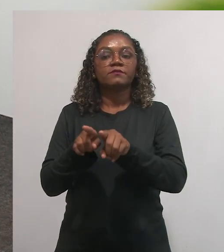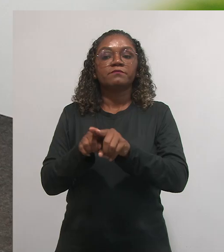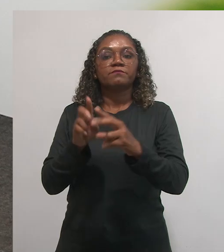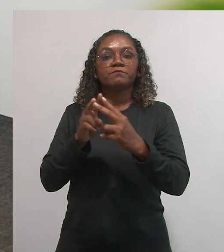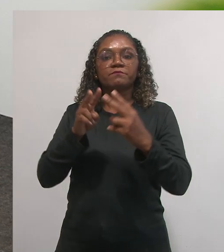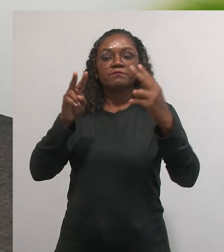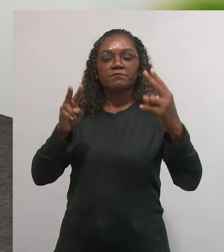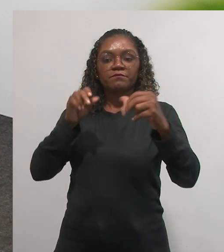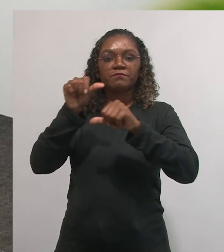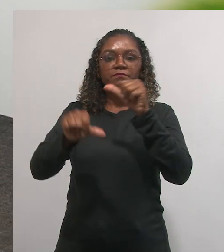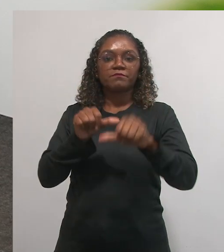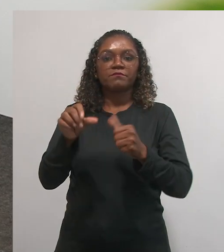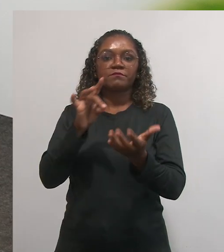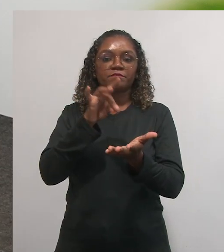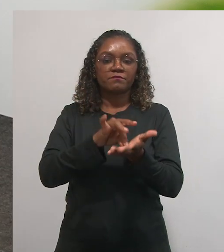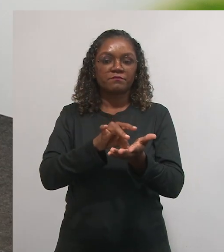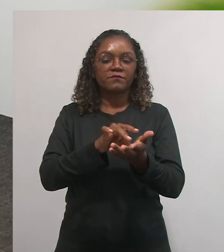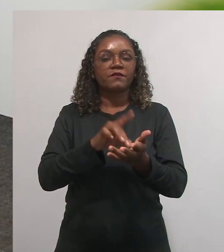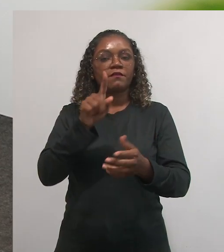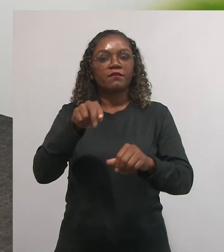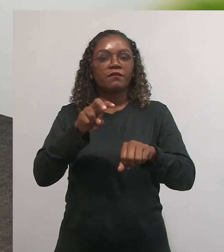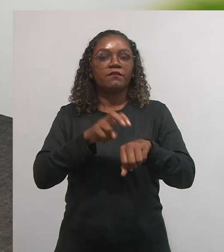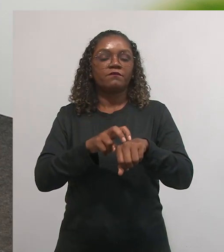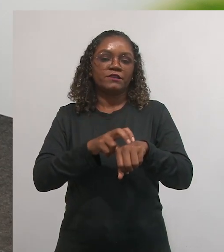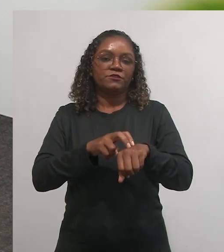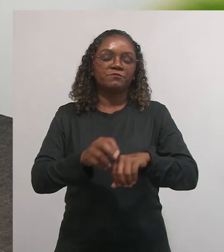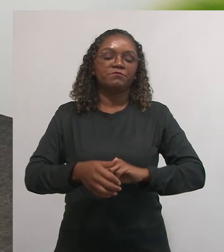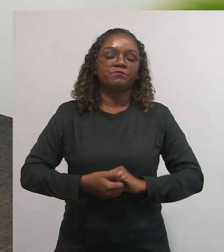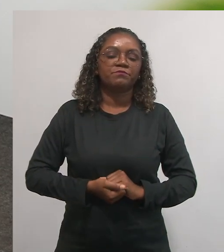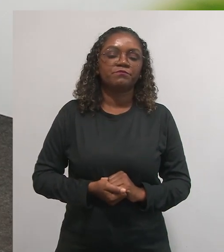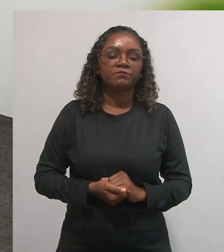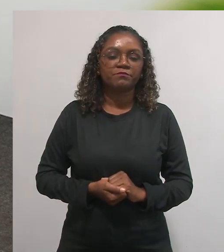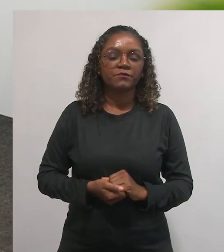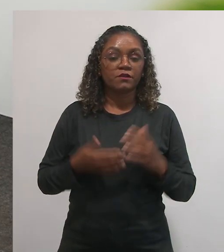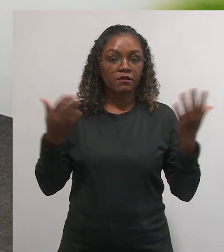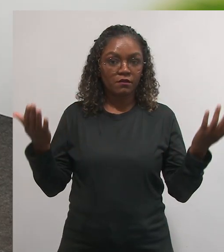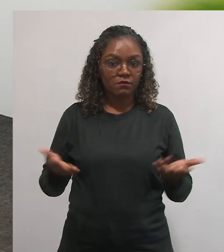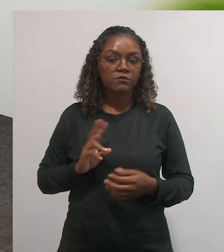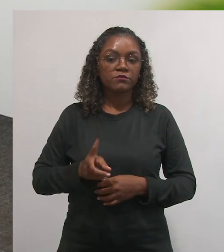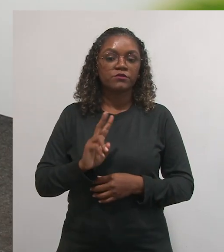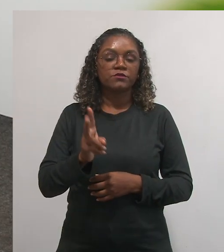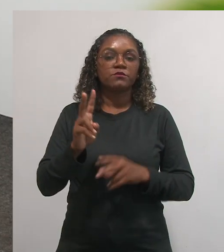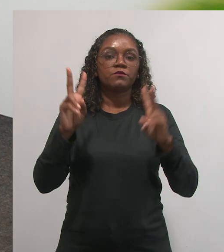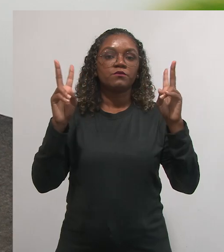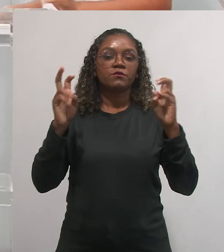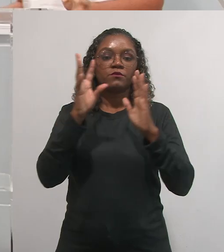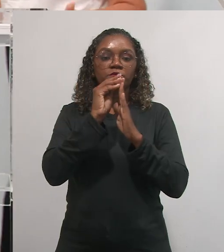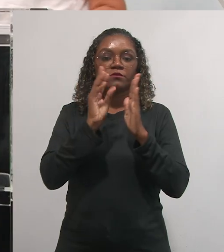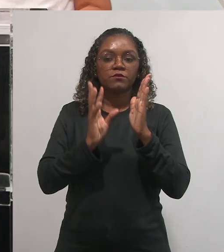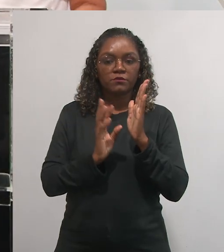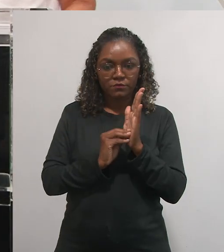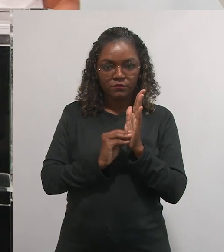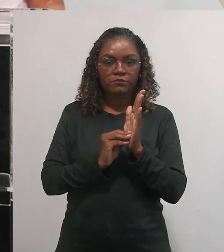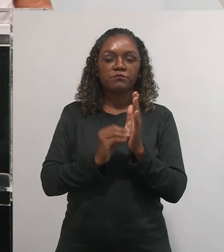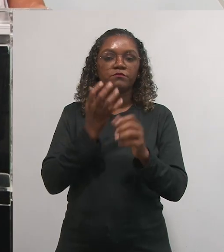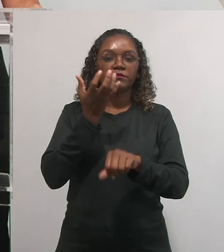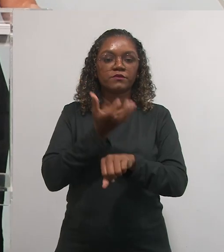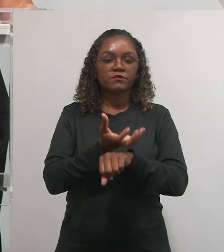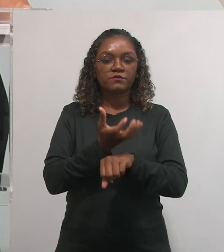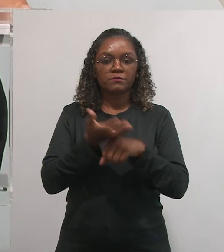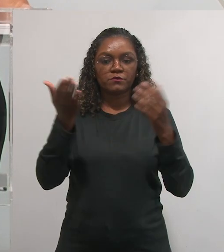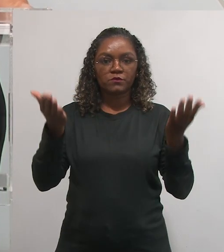EAD mudando realidades na cor verde vamos lá dar continuidade aos estudos na da